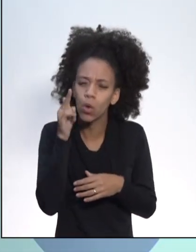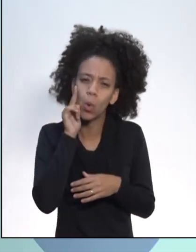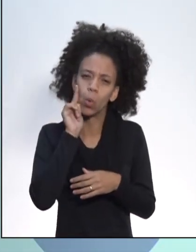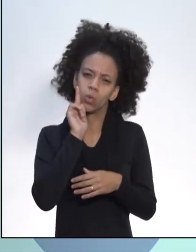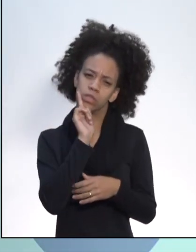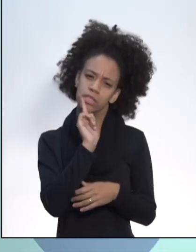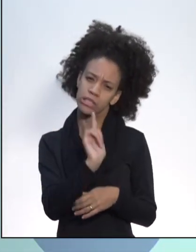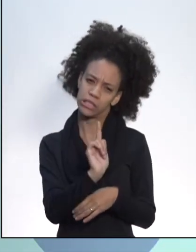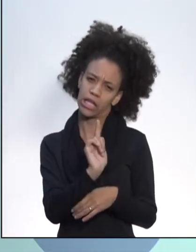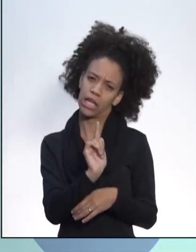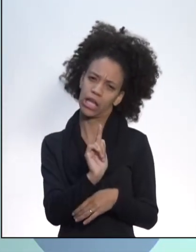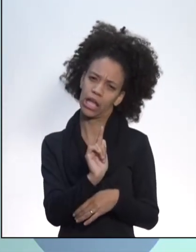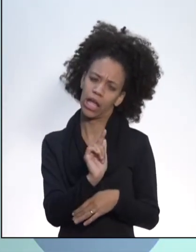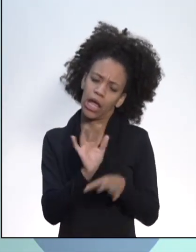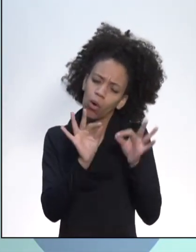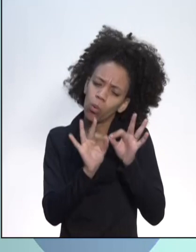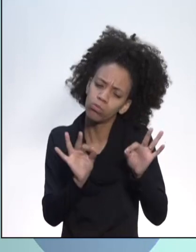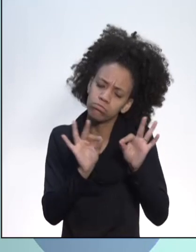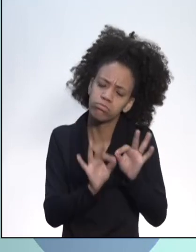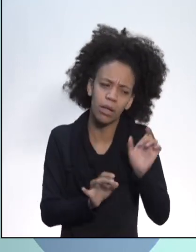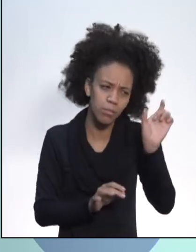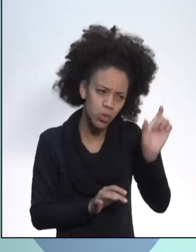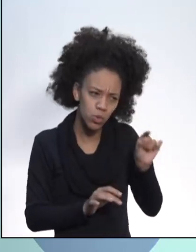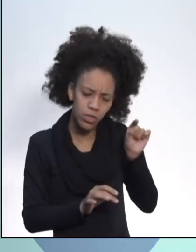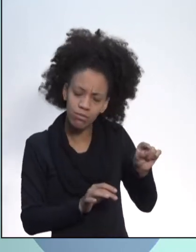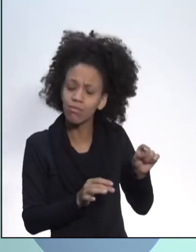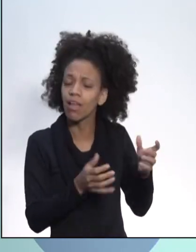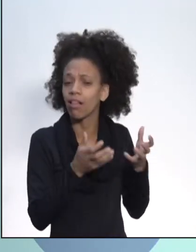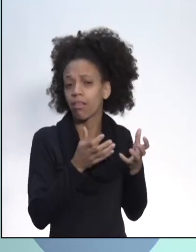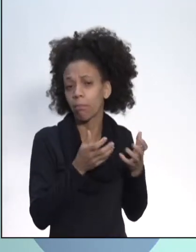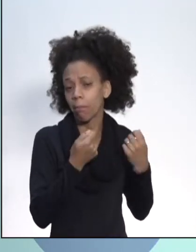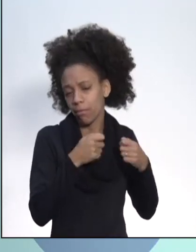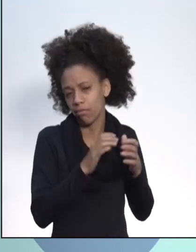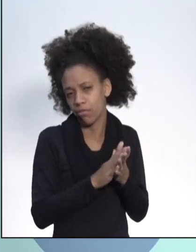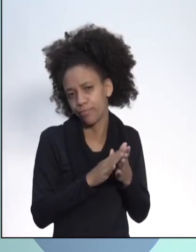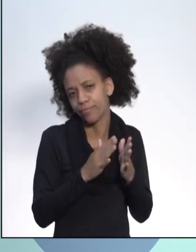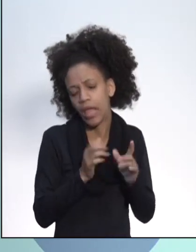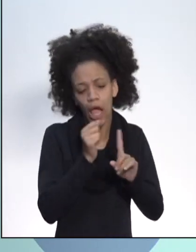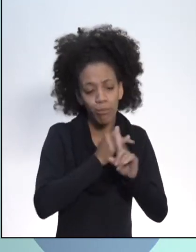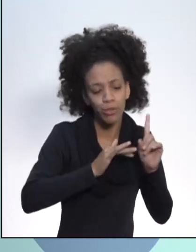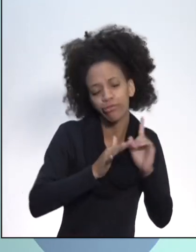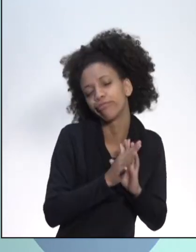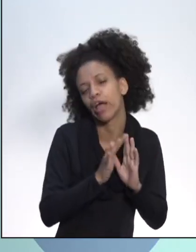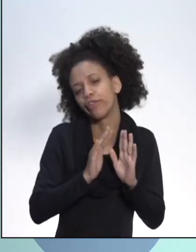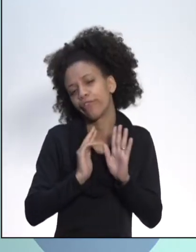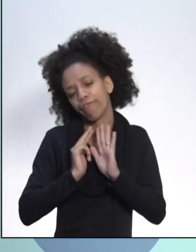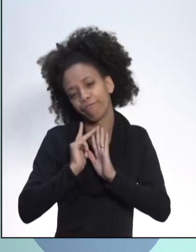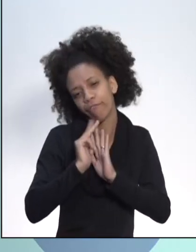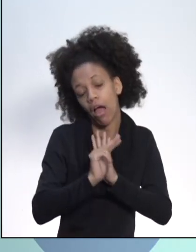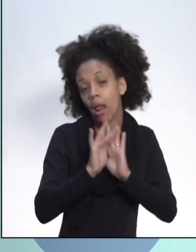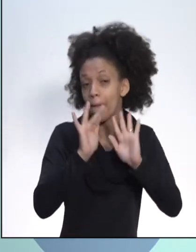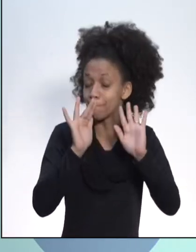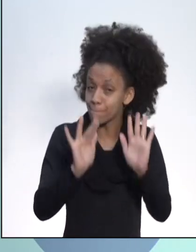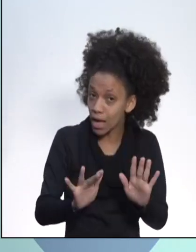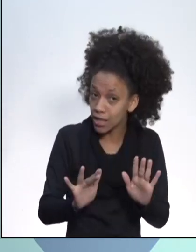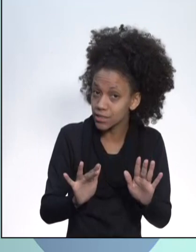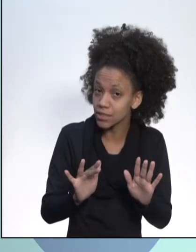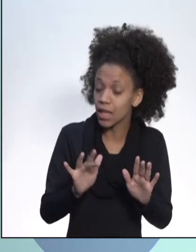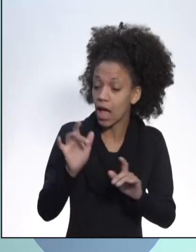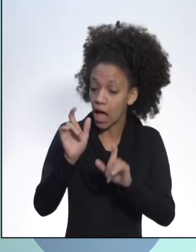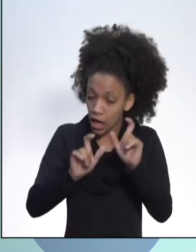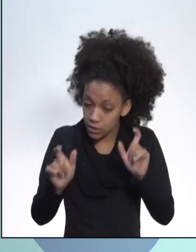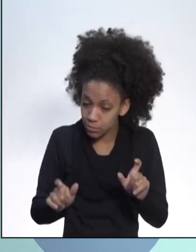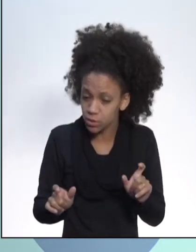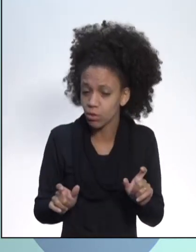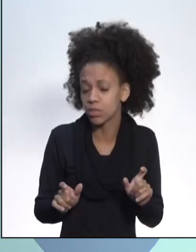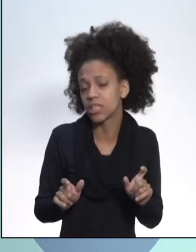de entendimento do outro. A gente está numa sociedade que a gente tem diversidade, ou seja, as pessoas elas são